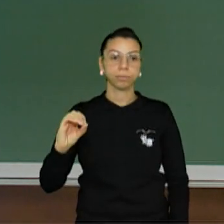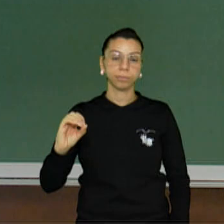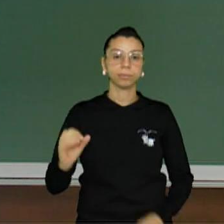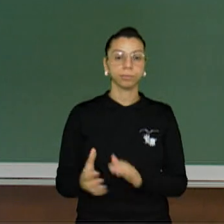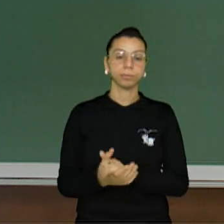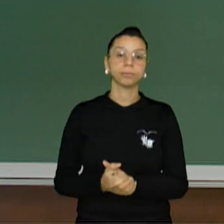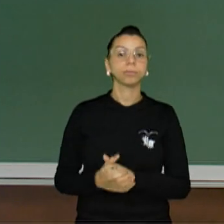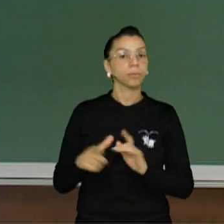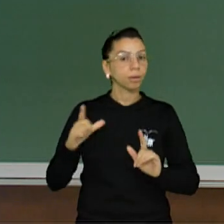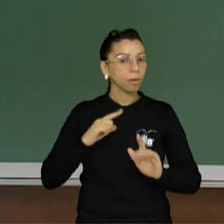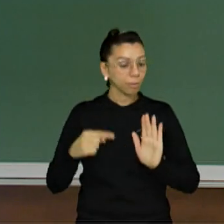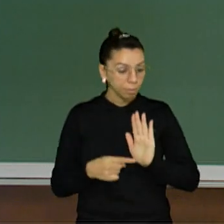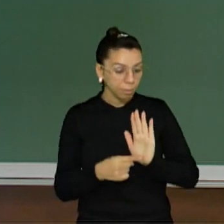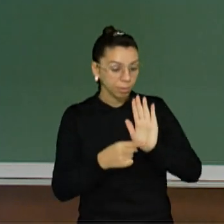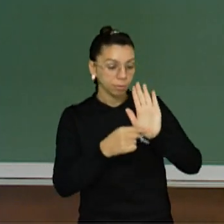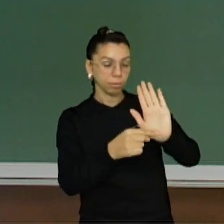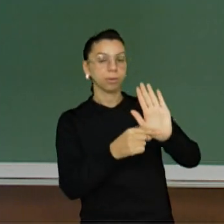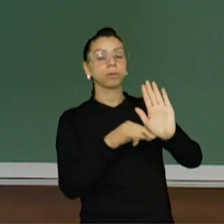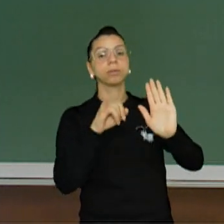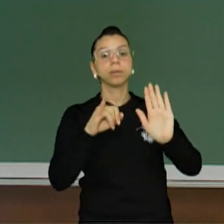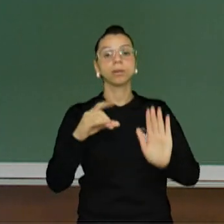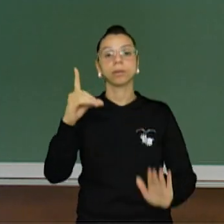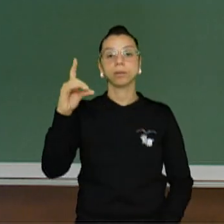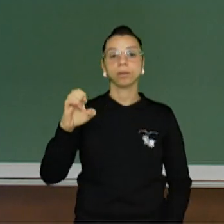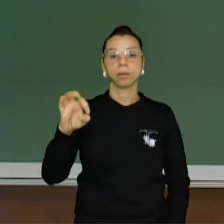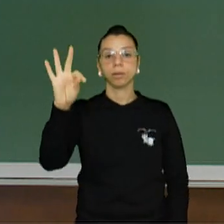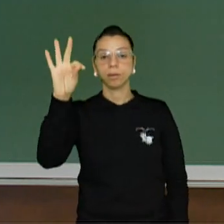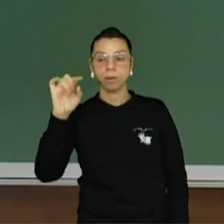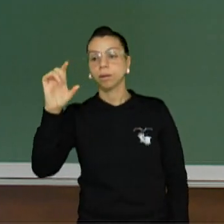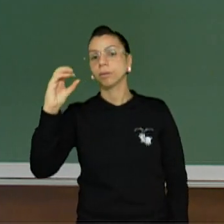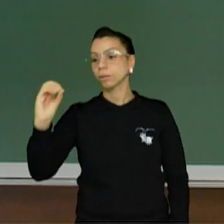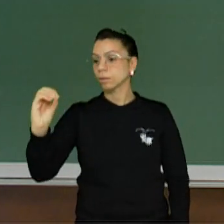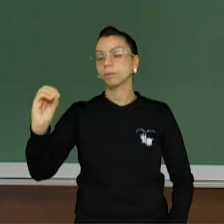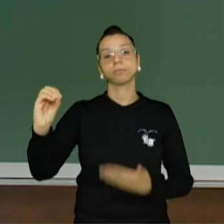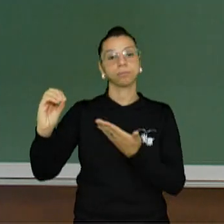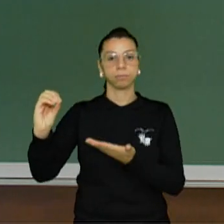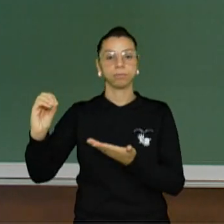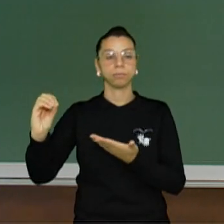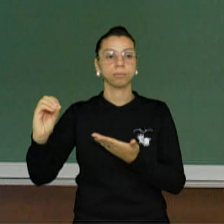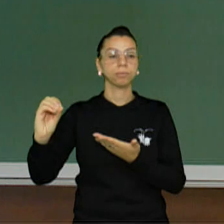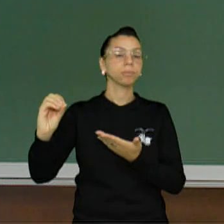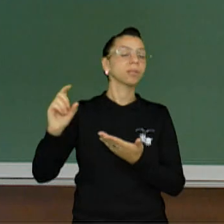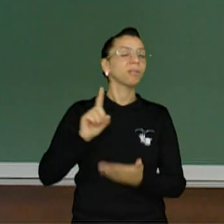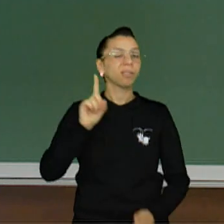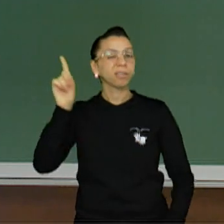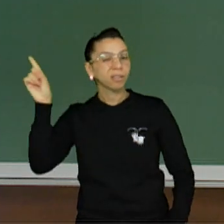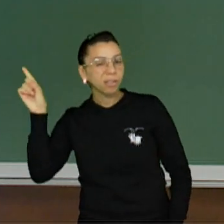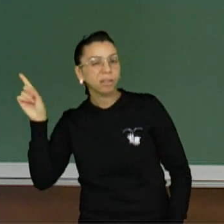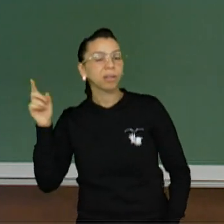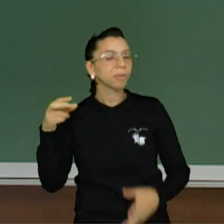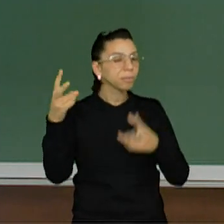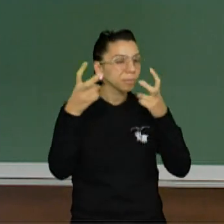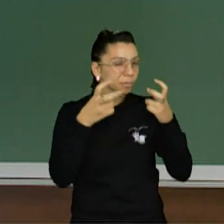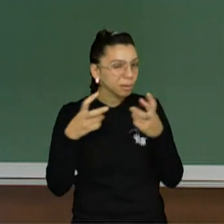gente está destacando quando que o determinante dá 0, né? Talvez essa aqui o aluno ele não observe direto, né?